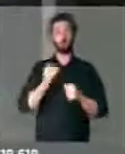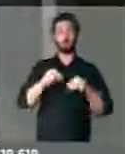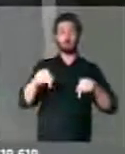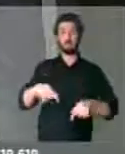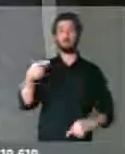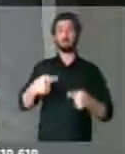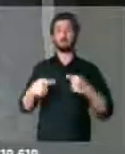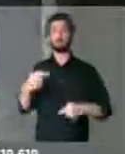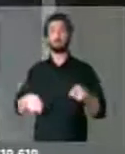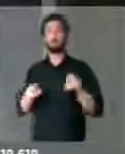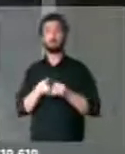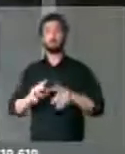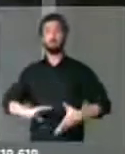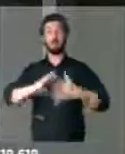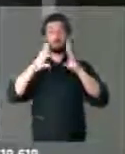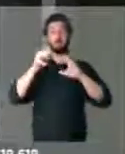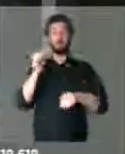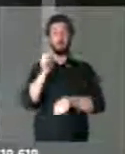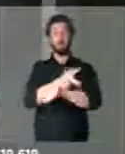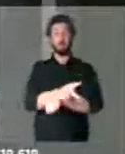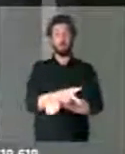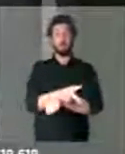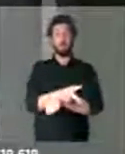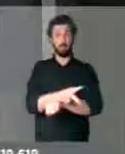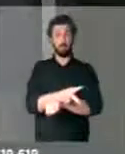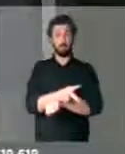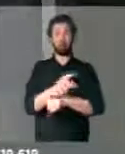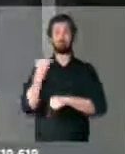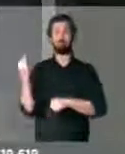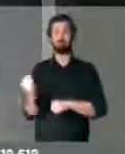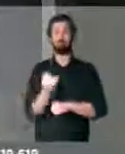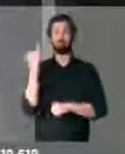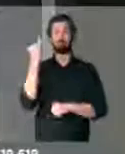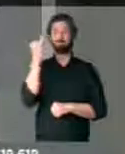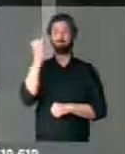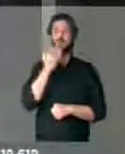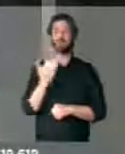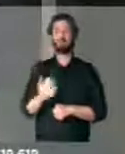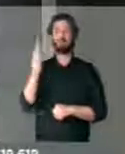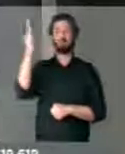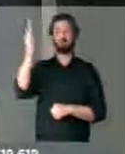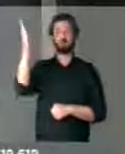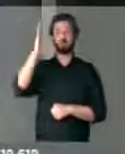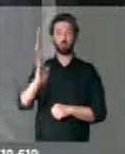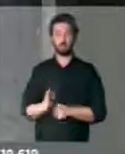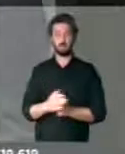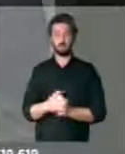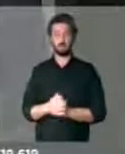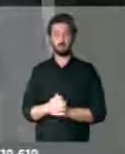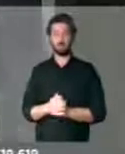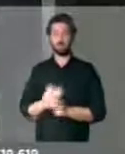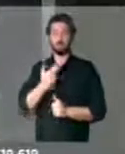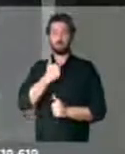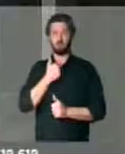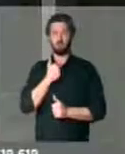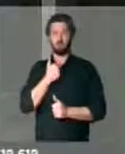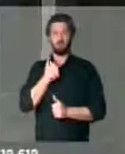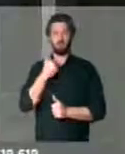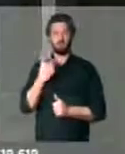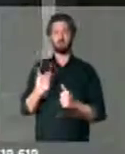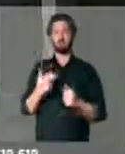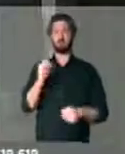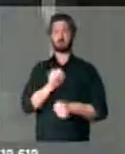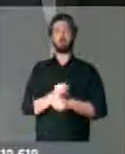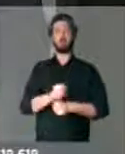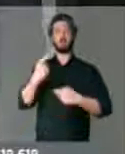a discussão da reforma da Previdência, de fundamental importância para o futuro desse país. Não podemos deixar de discutir a